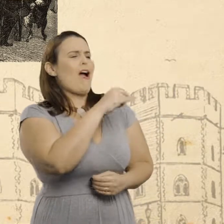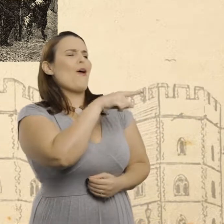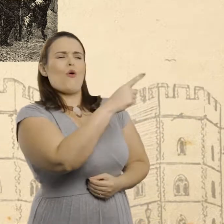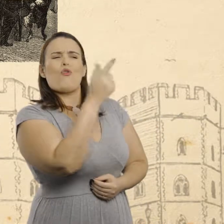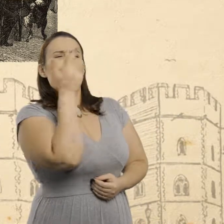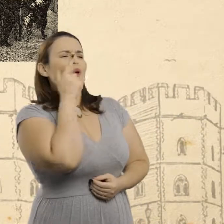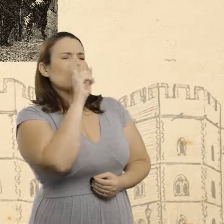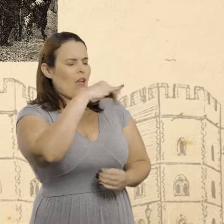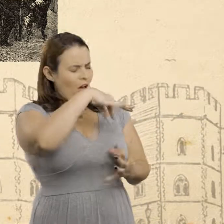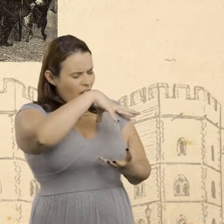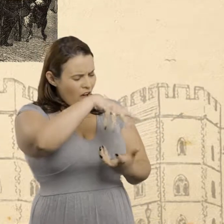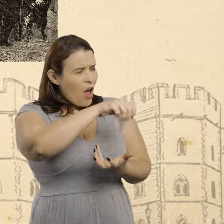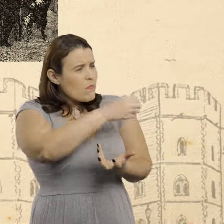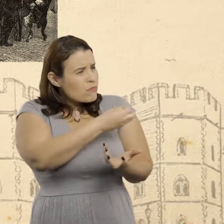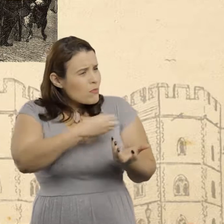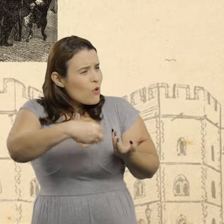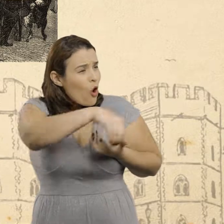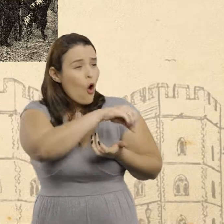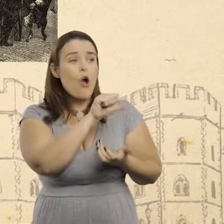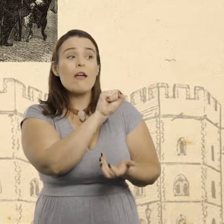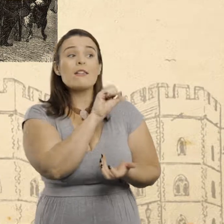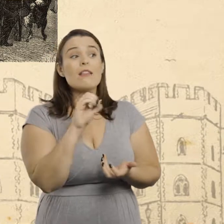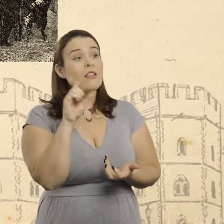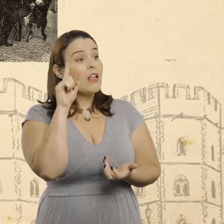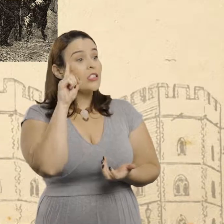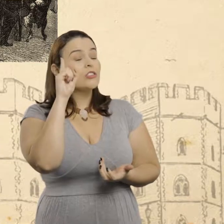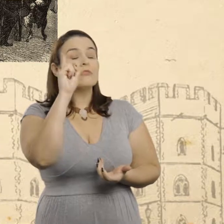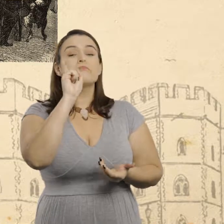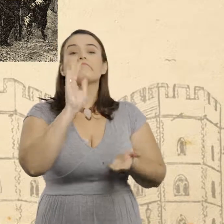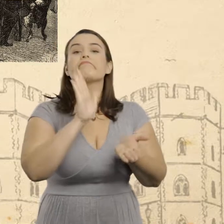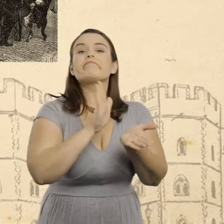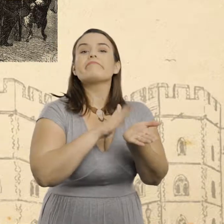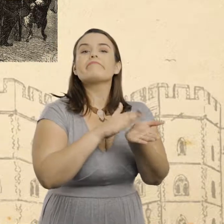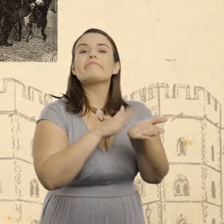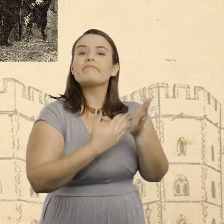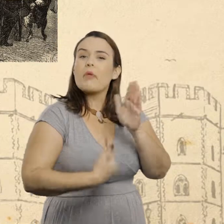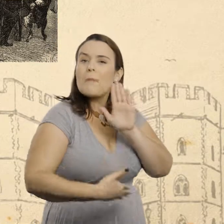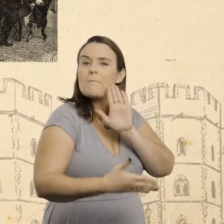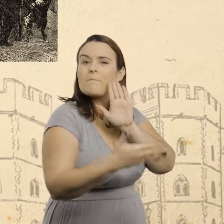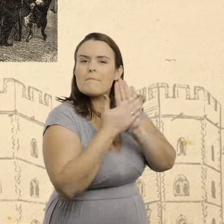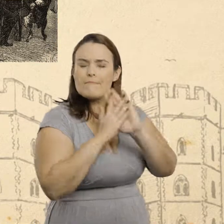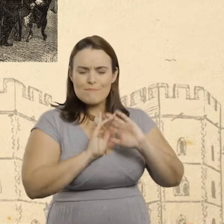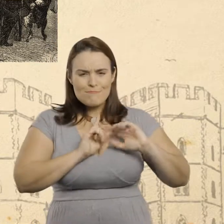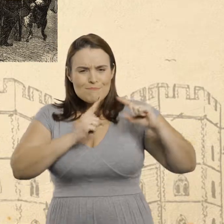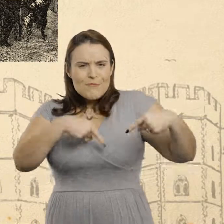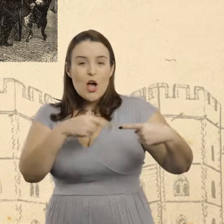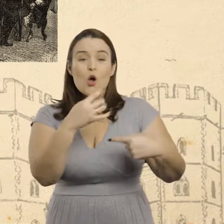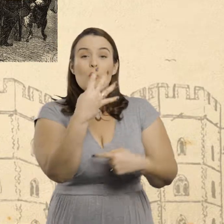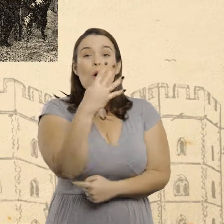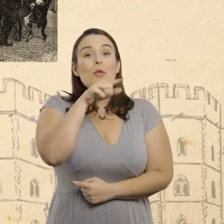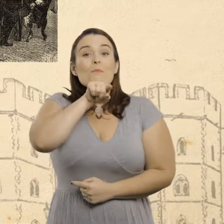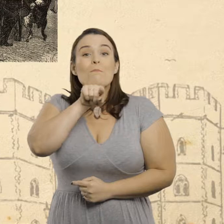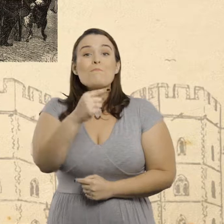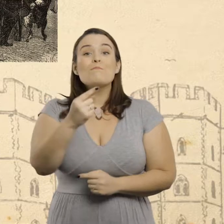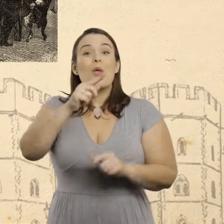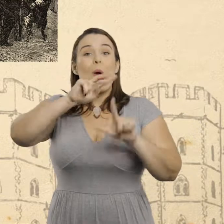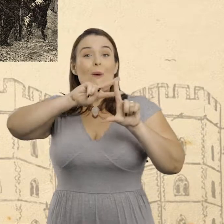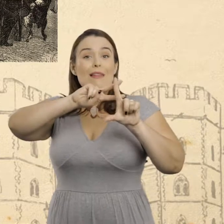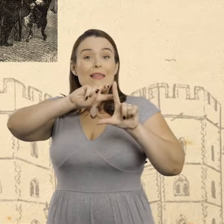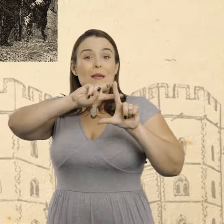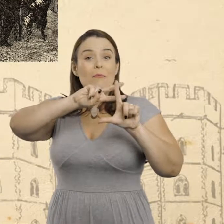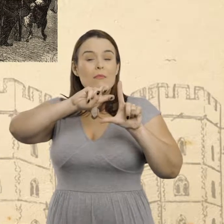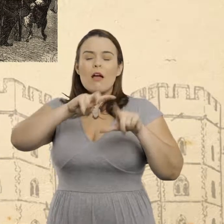volta ao mundo em 80 dias. Ele fez uma aposta de 4.000 libras. Phileas Fogg aceitou apostar